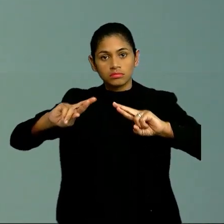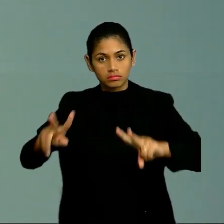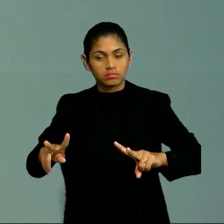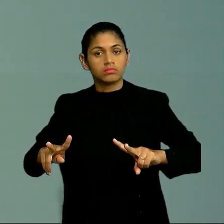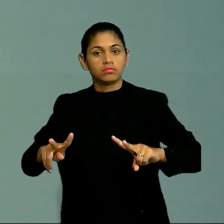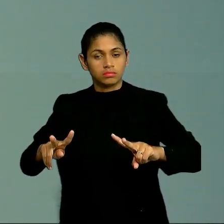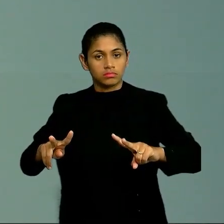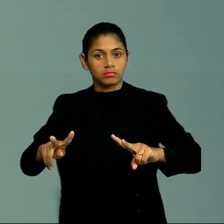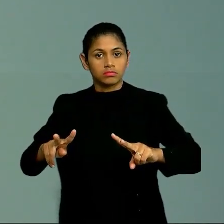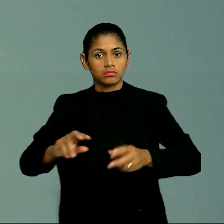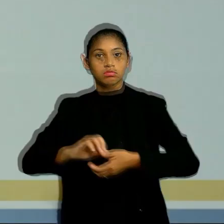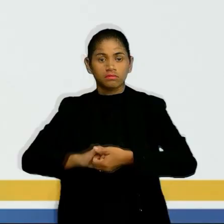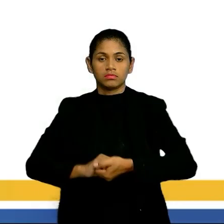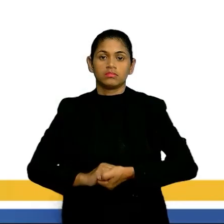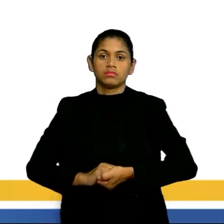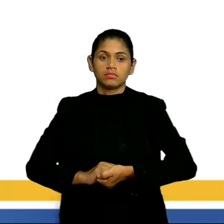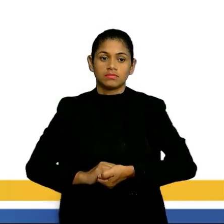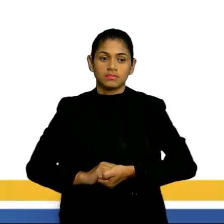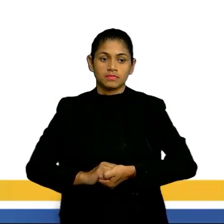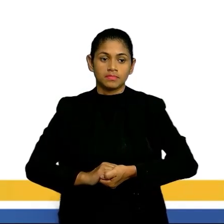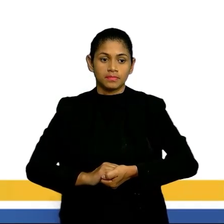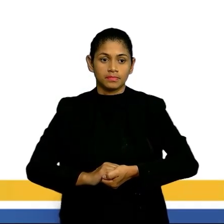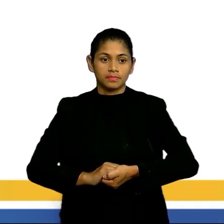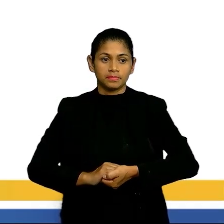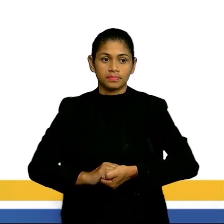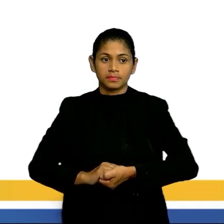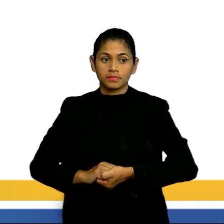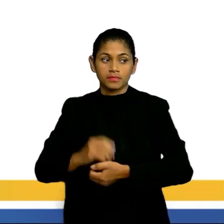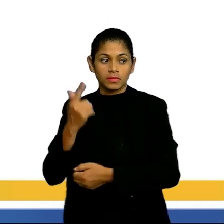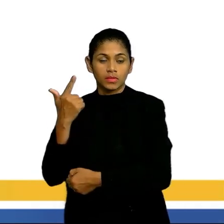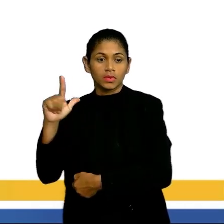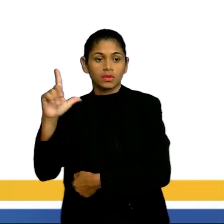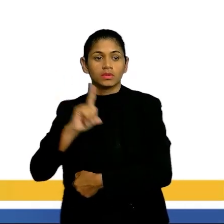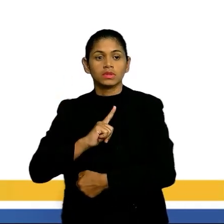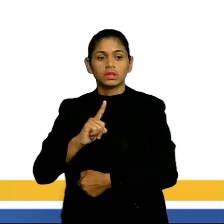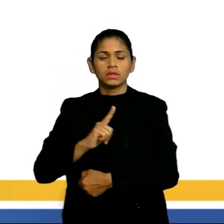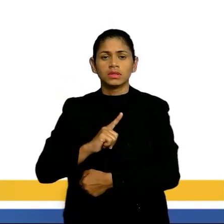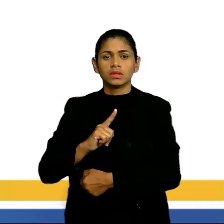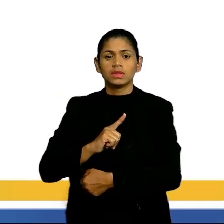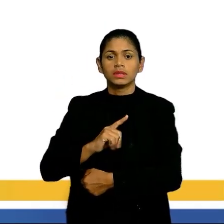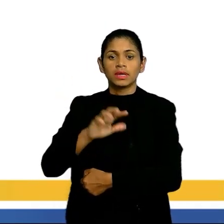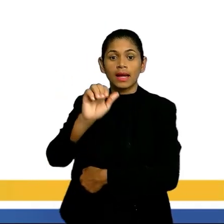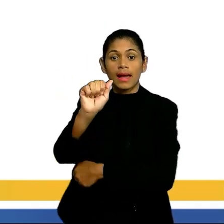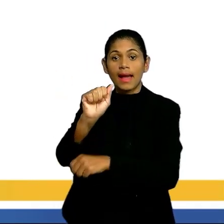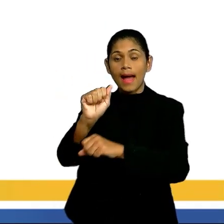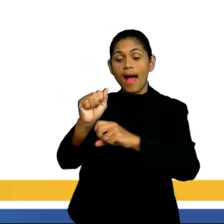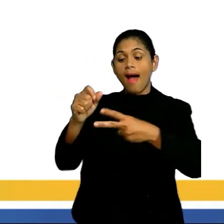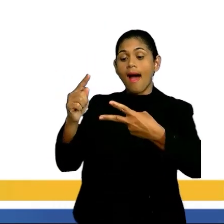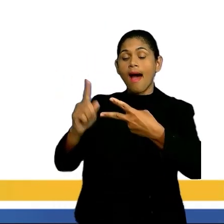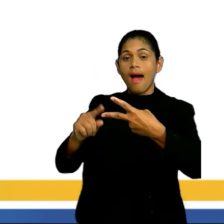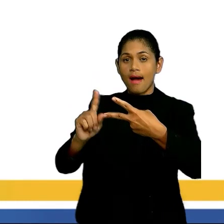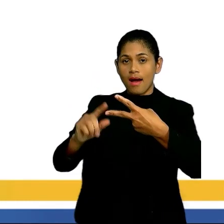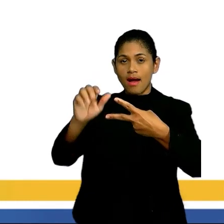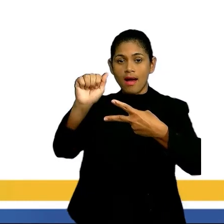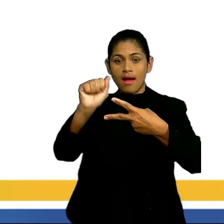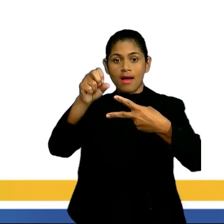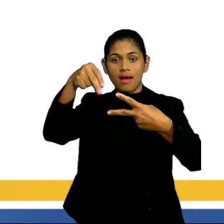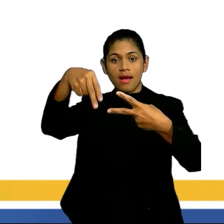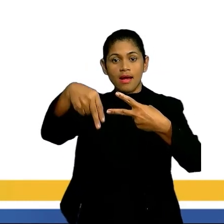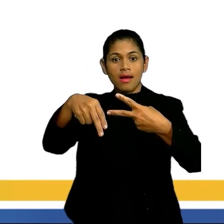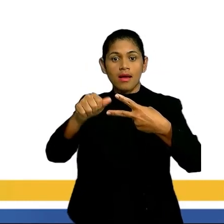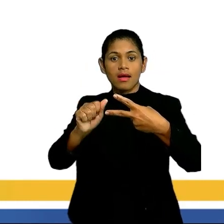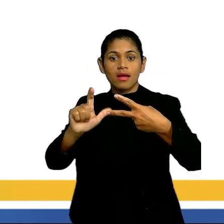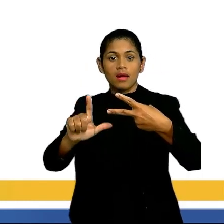funções diferentes, tá certo? E com o outro a gente tem a analogia, semelhança